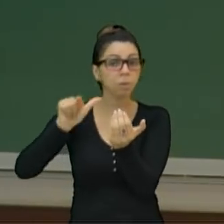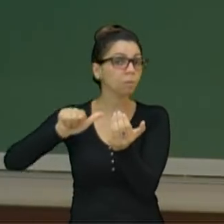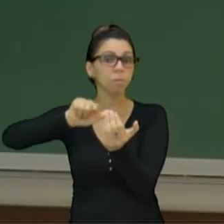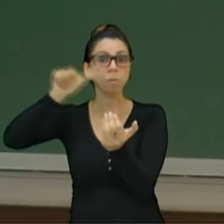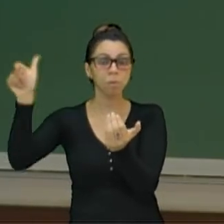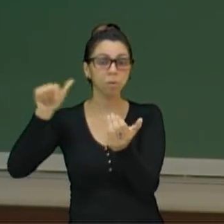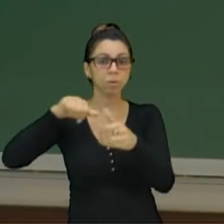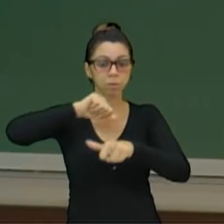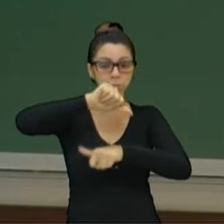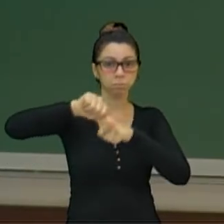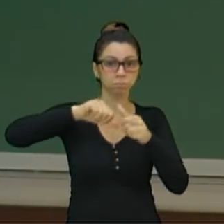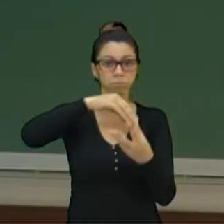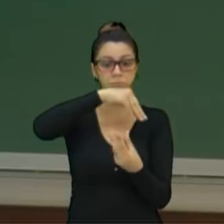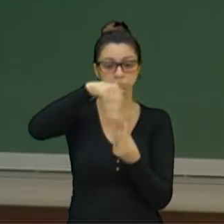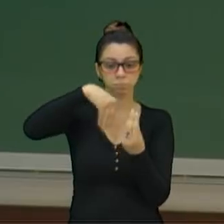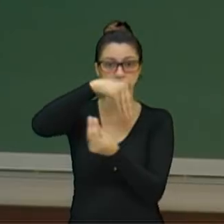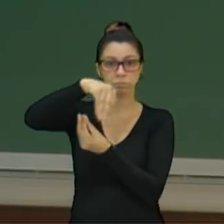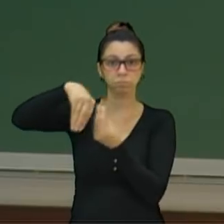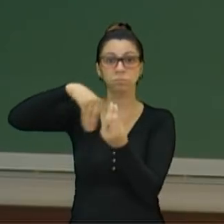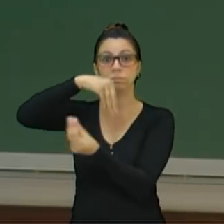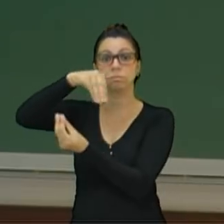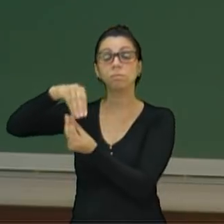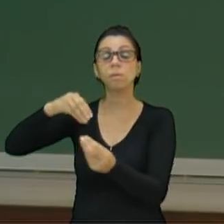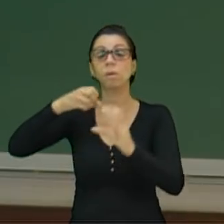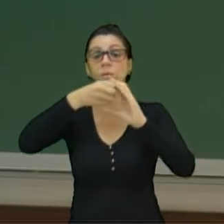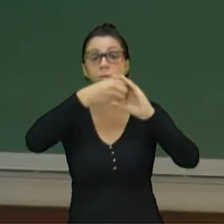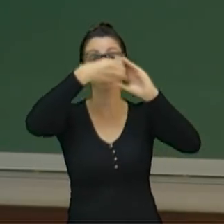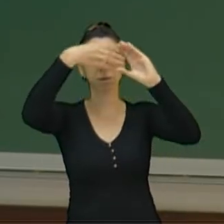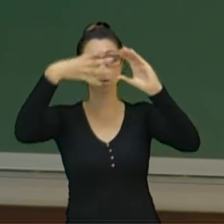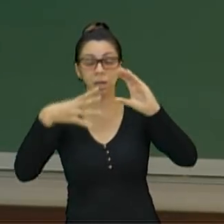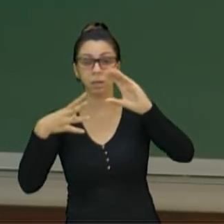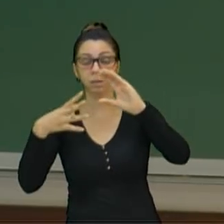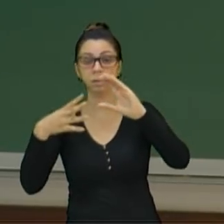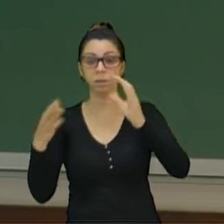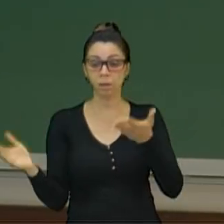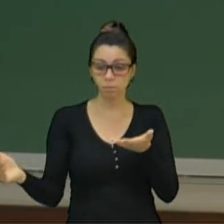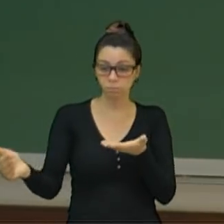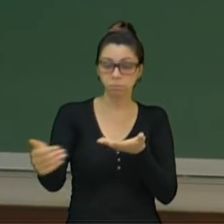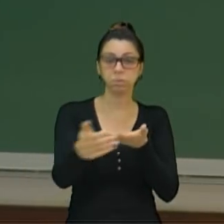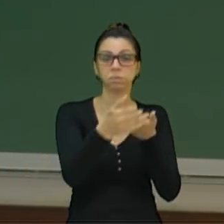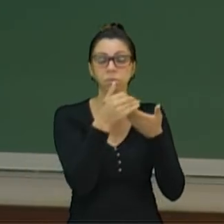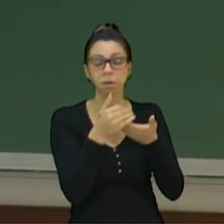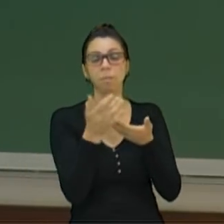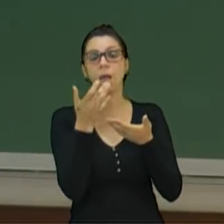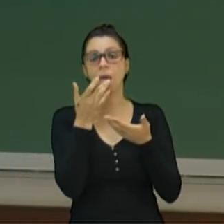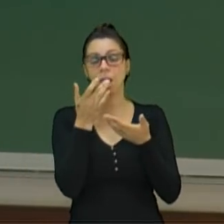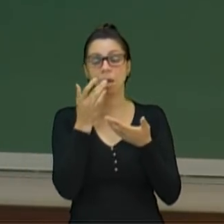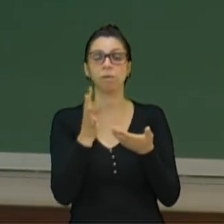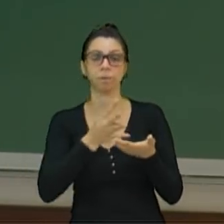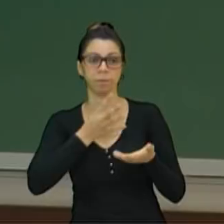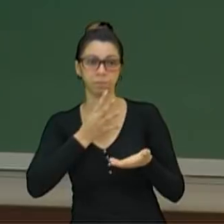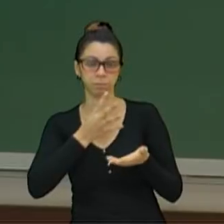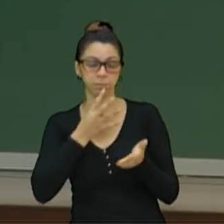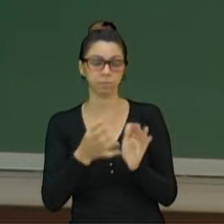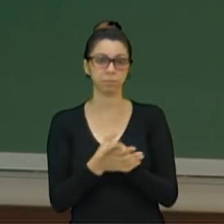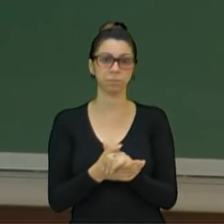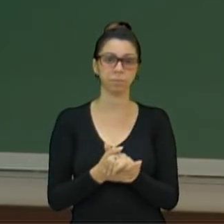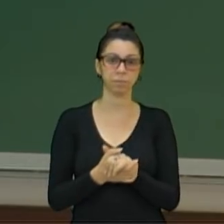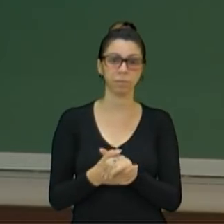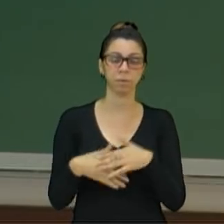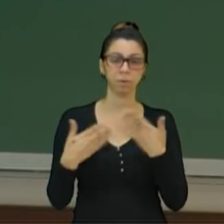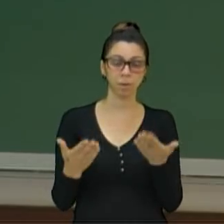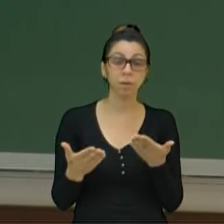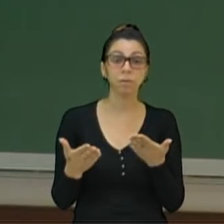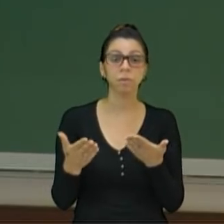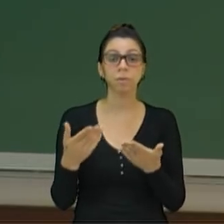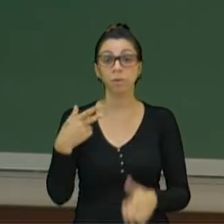outros alimentos, eu estou pegando característica de mais um para a língua reconhecer. Então, baseado na sua alimentação, aqui o menininho